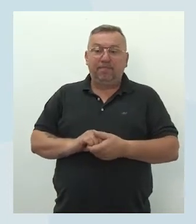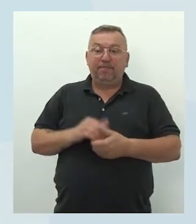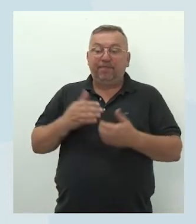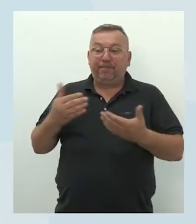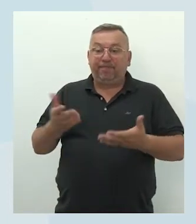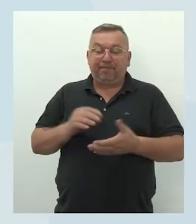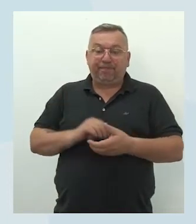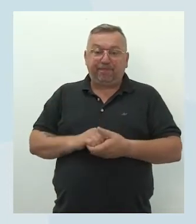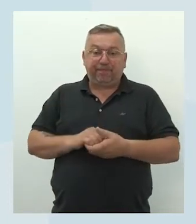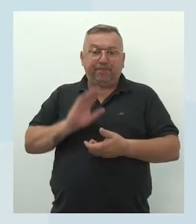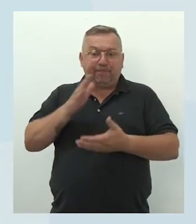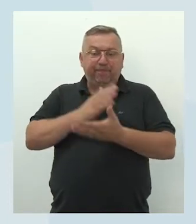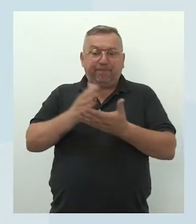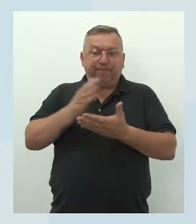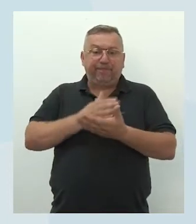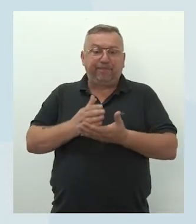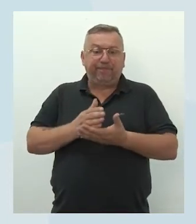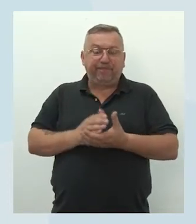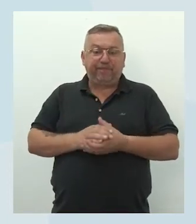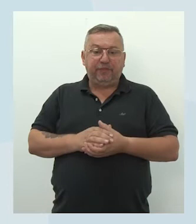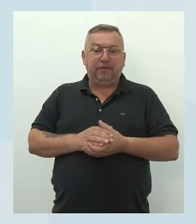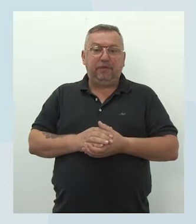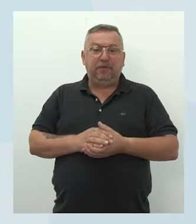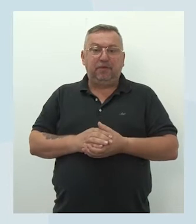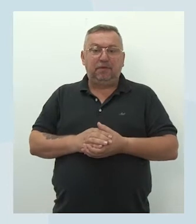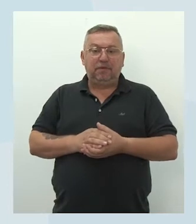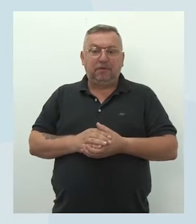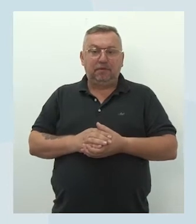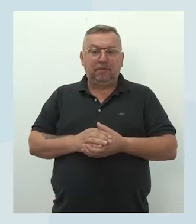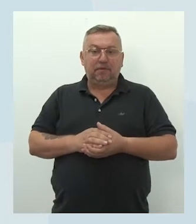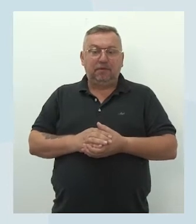Renan? Já começaram? Bom,